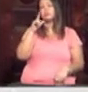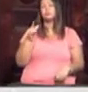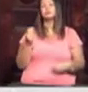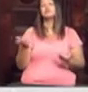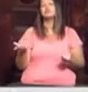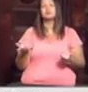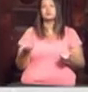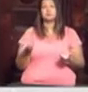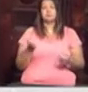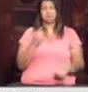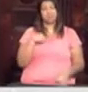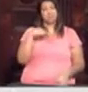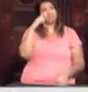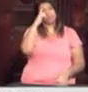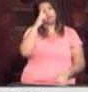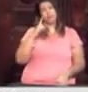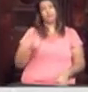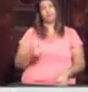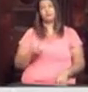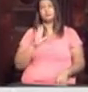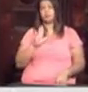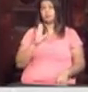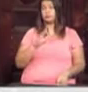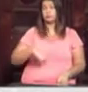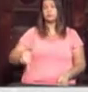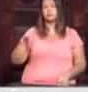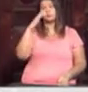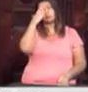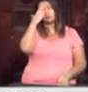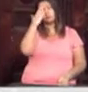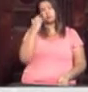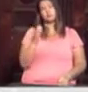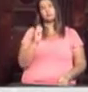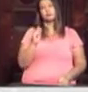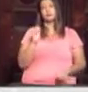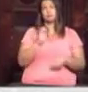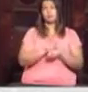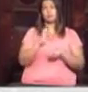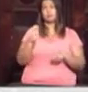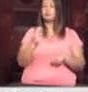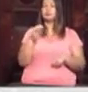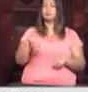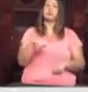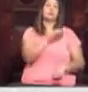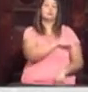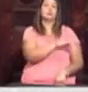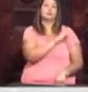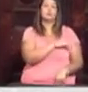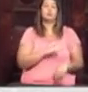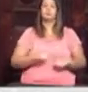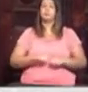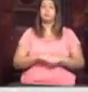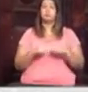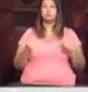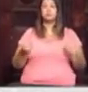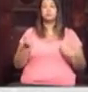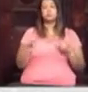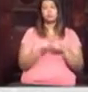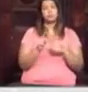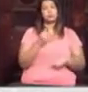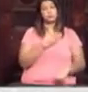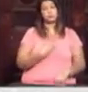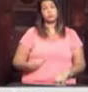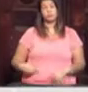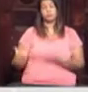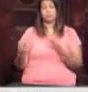Não tem como medir. O que nós sabemos é que o Estado do Rio de Janeiro está quebrado e que o governo, muitas